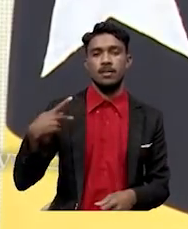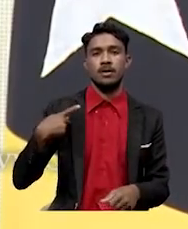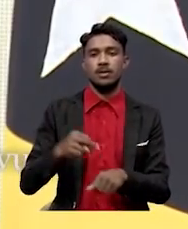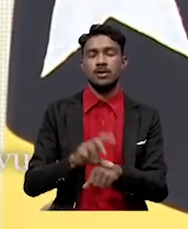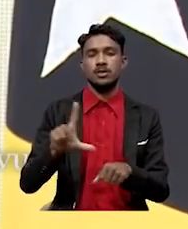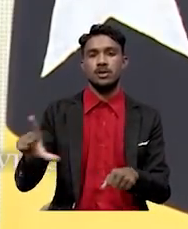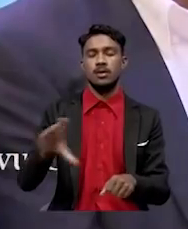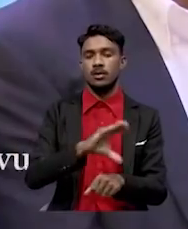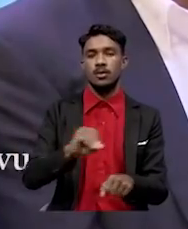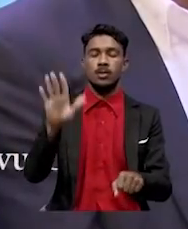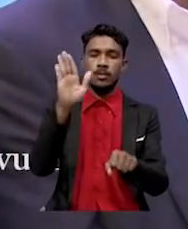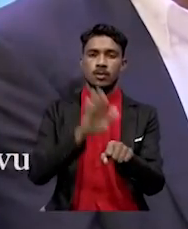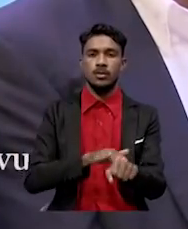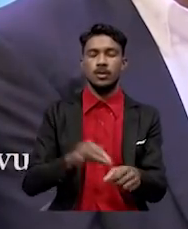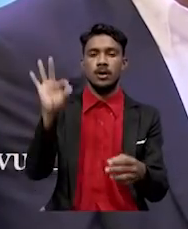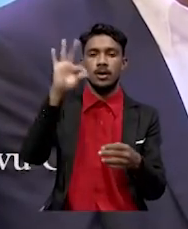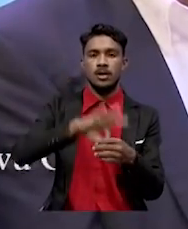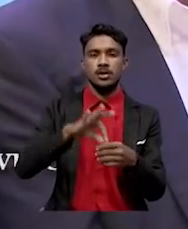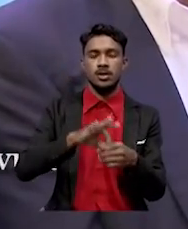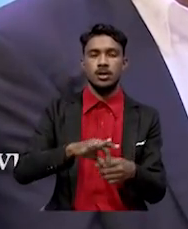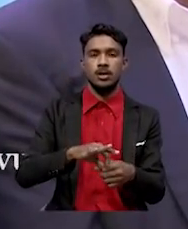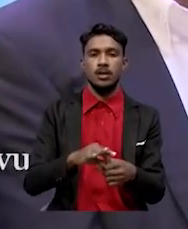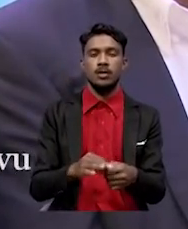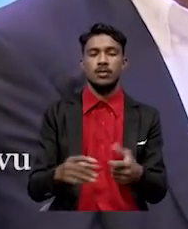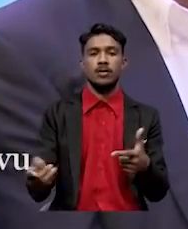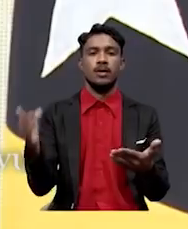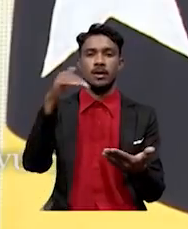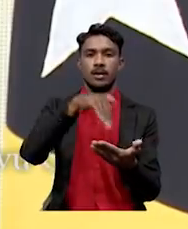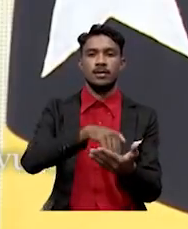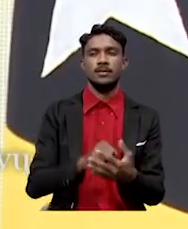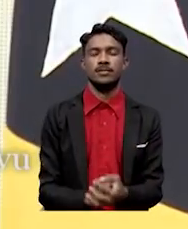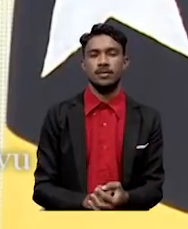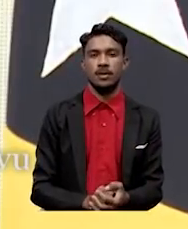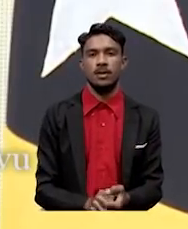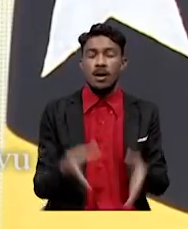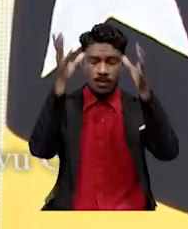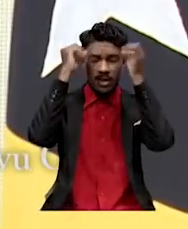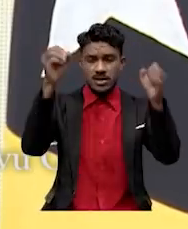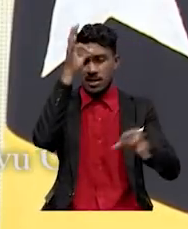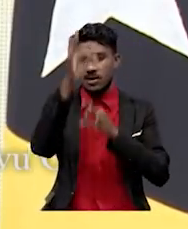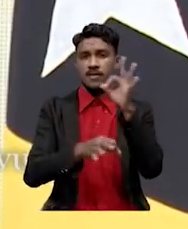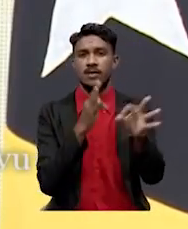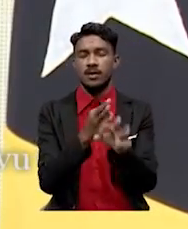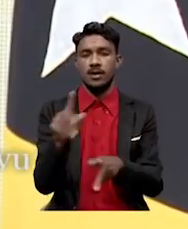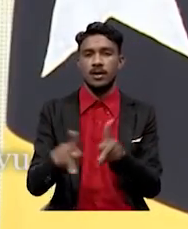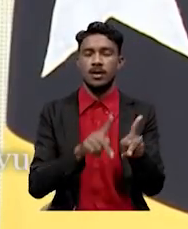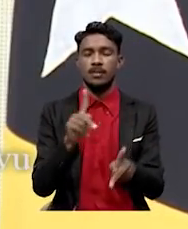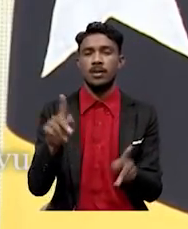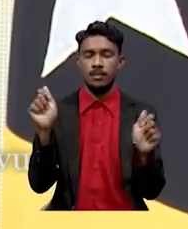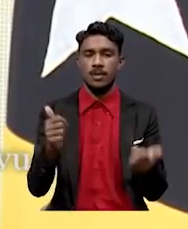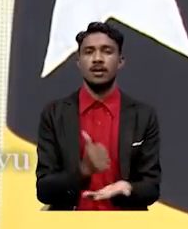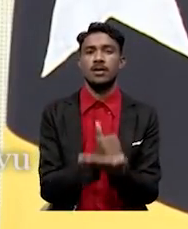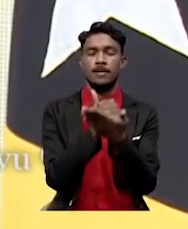no convoca kedas eleição antecipada. Presidente Fier kata, povo neto mak bele ajuda,